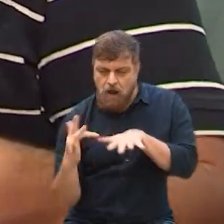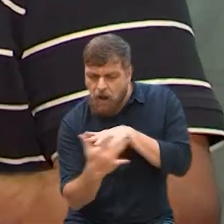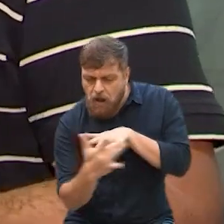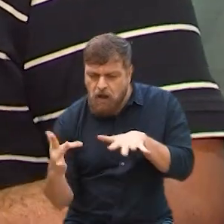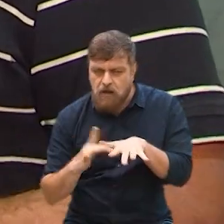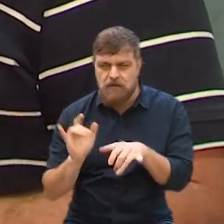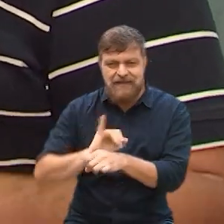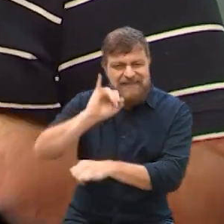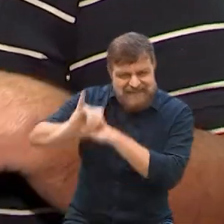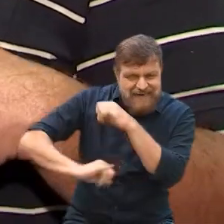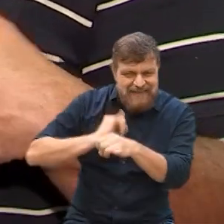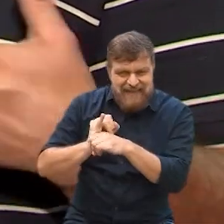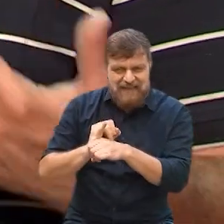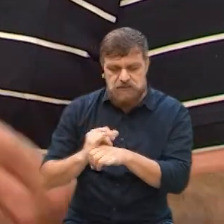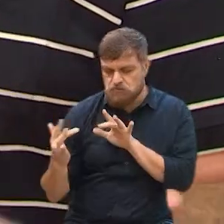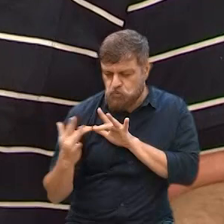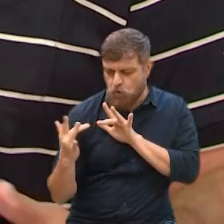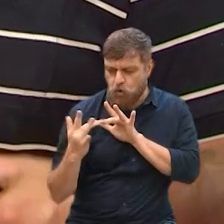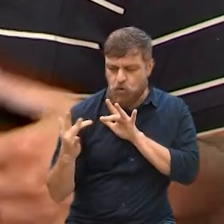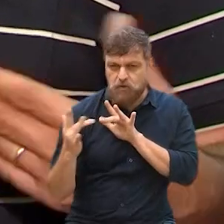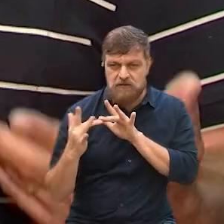web, pelas redes sociais,